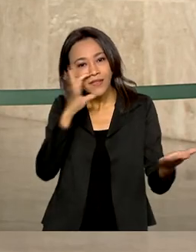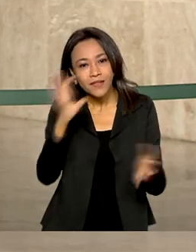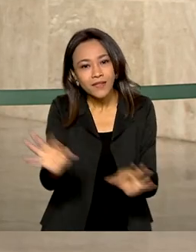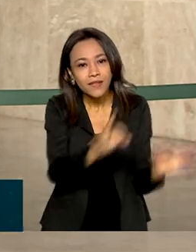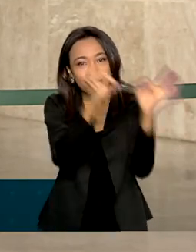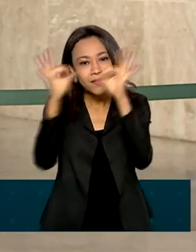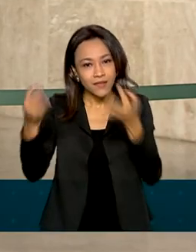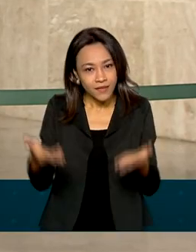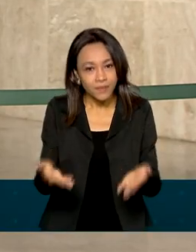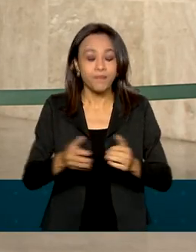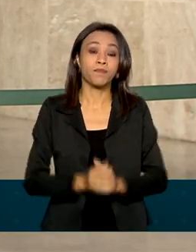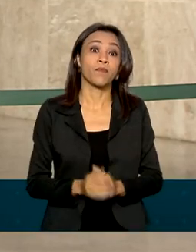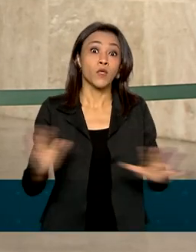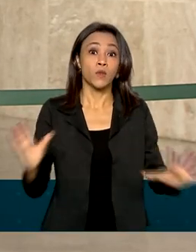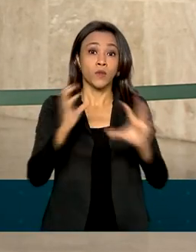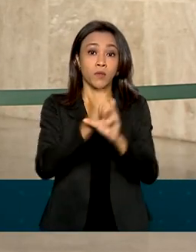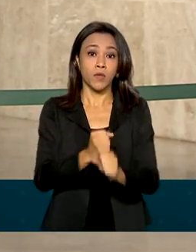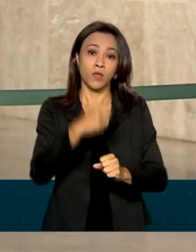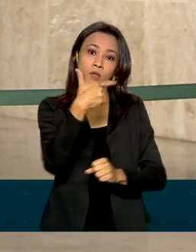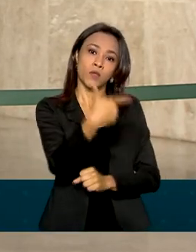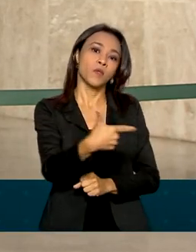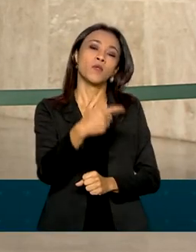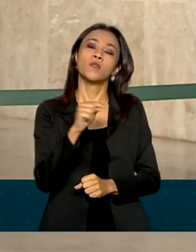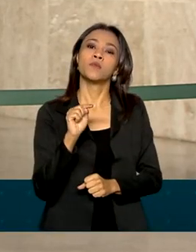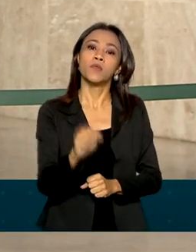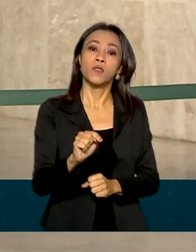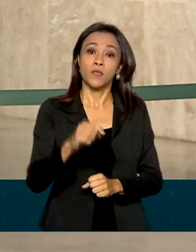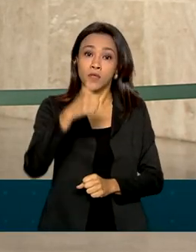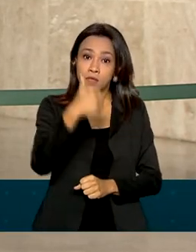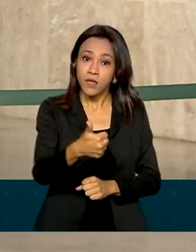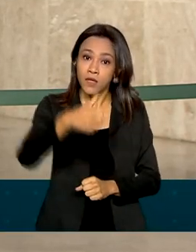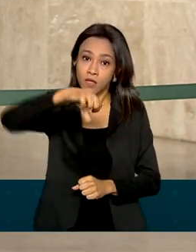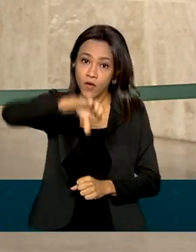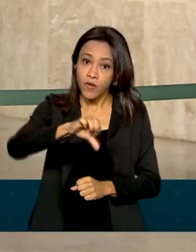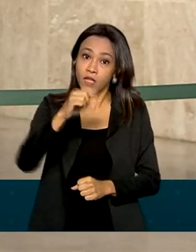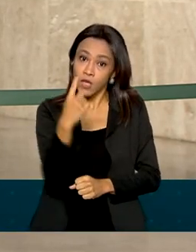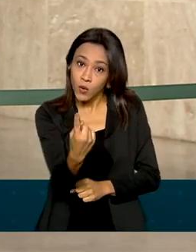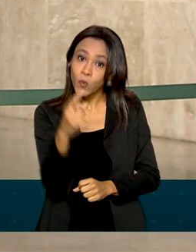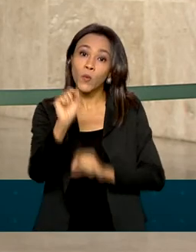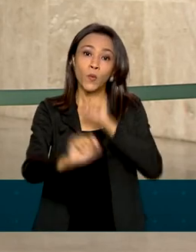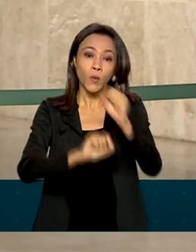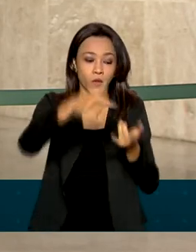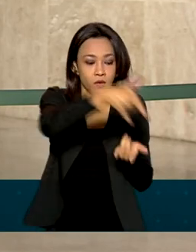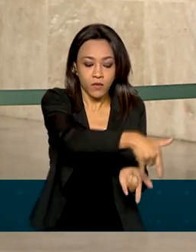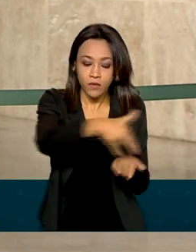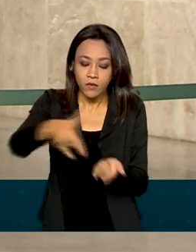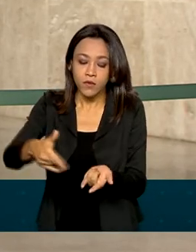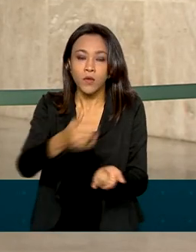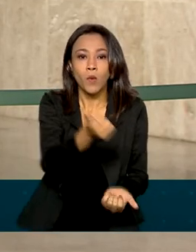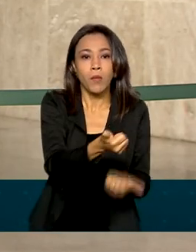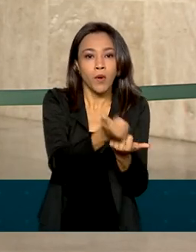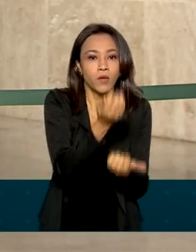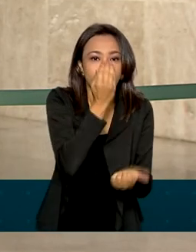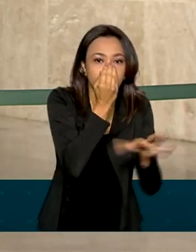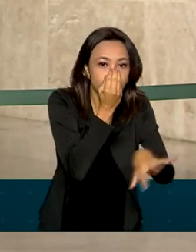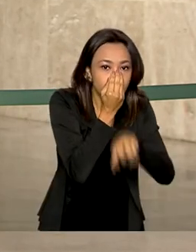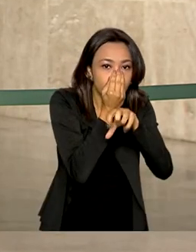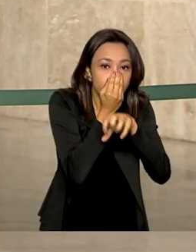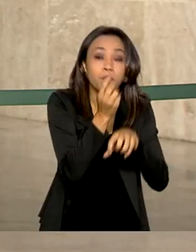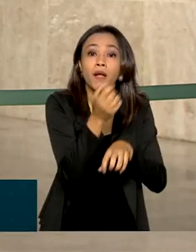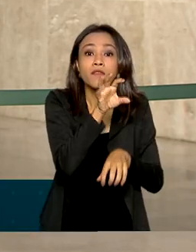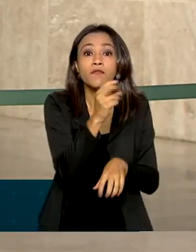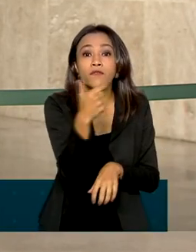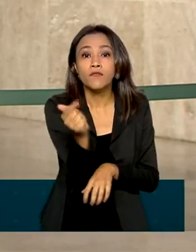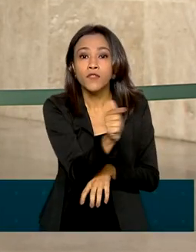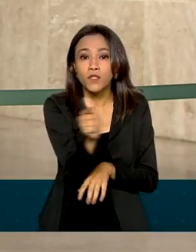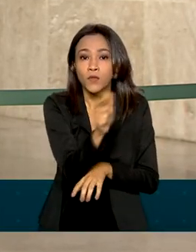nos acompanha olha Ao todo são 2.191 leitos de UTI de suporte ventilatório pulmonar para 22 estados do país